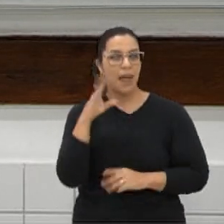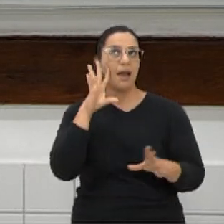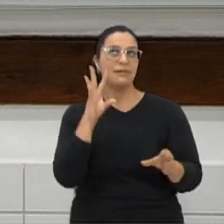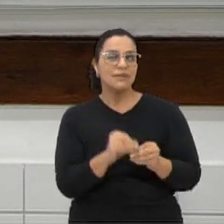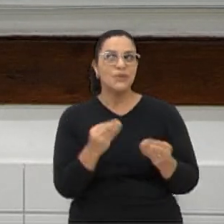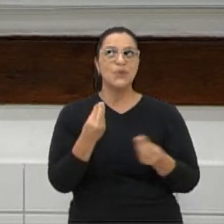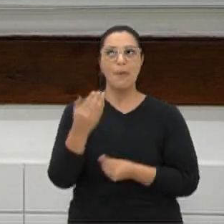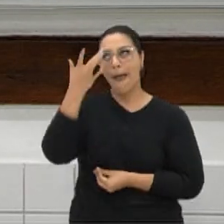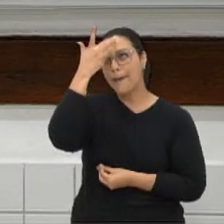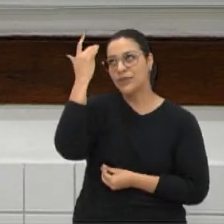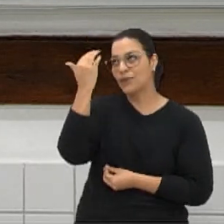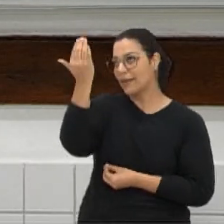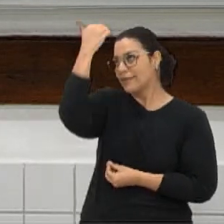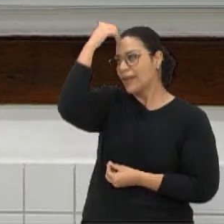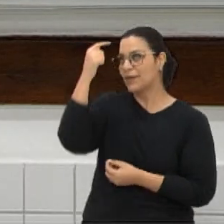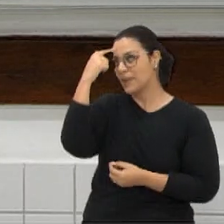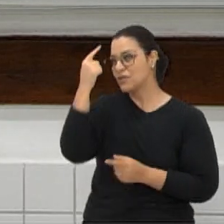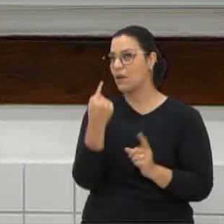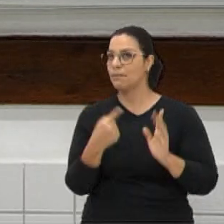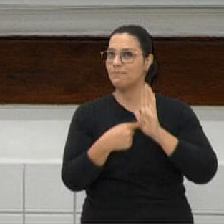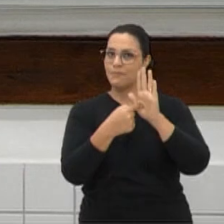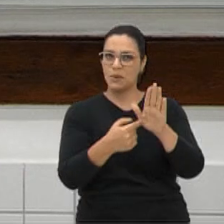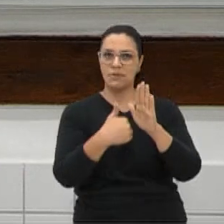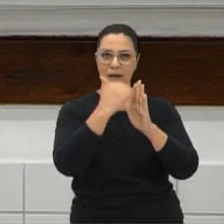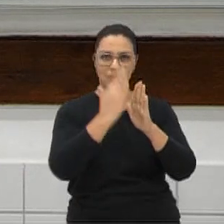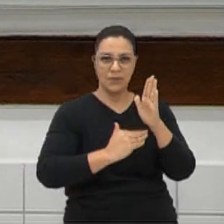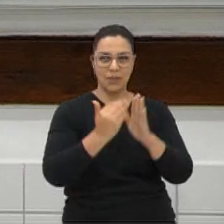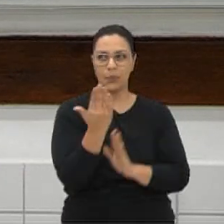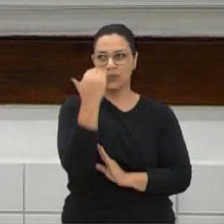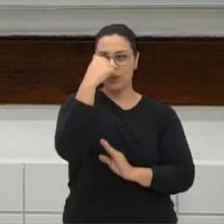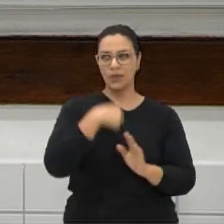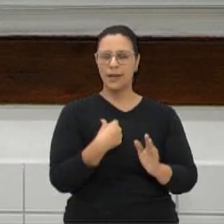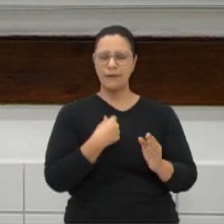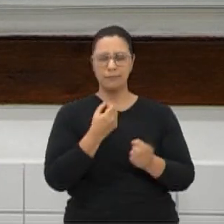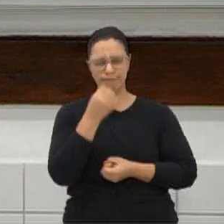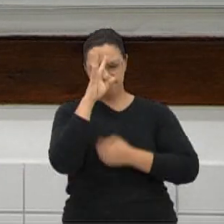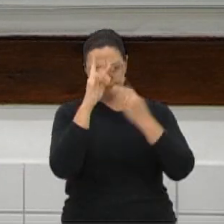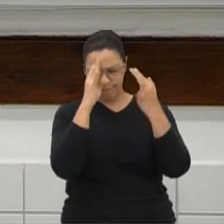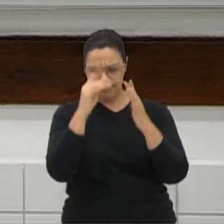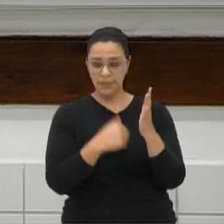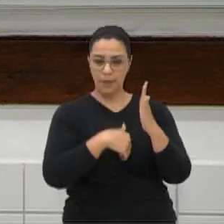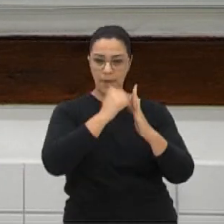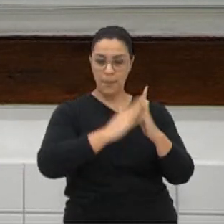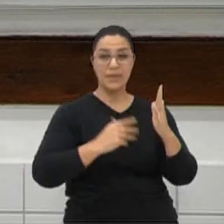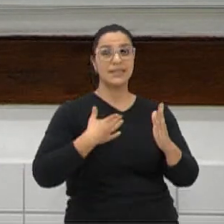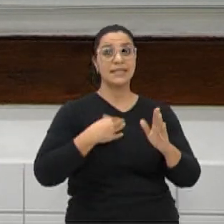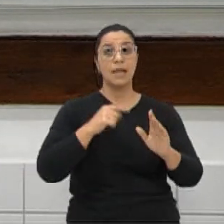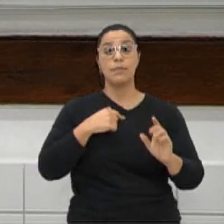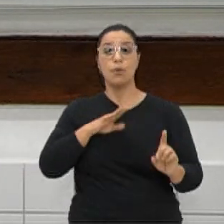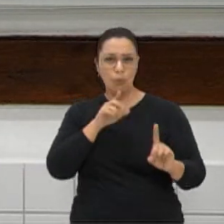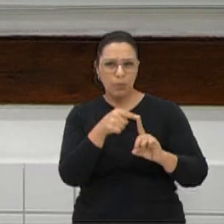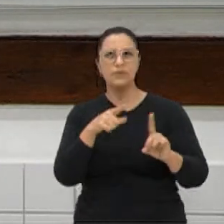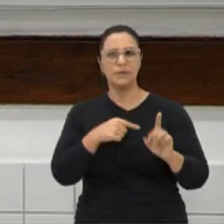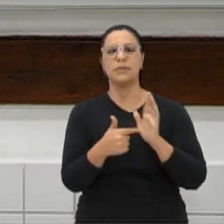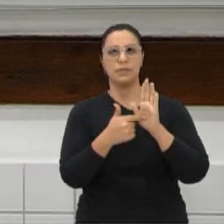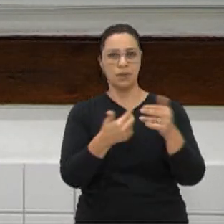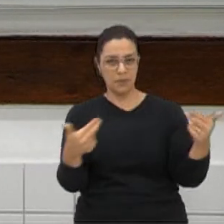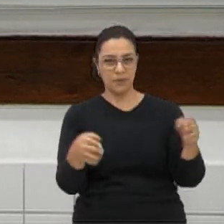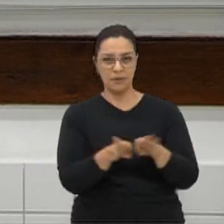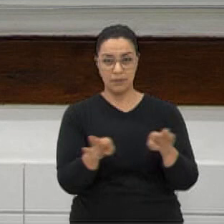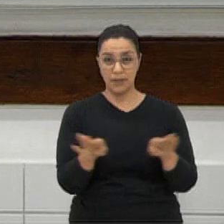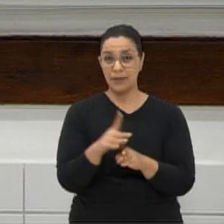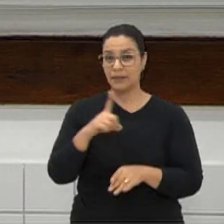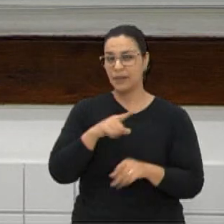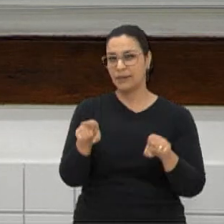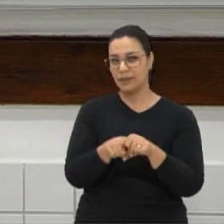como que o artista tem as suas intenções, né? Uma pintura ela não é do nada, ela não surge do nada, tem sempre uma intenção do artista ali. Ele